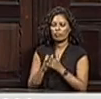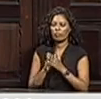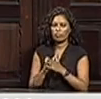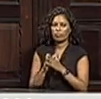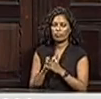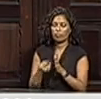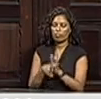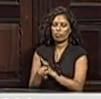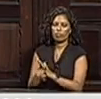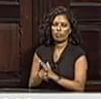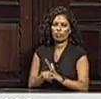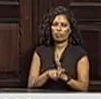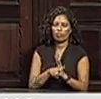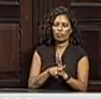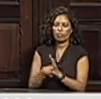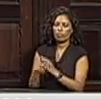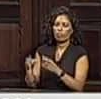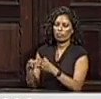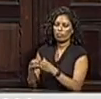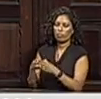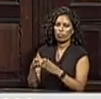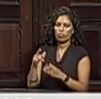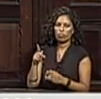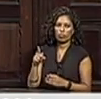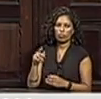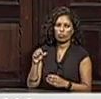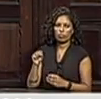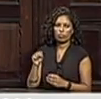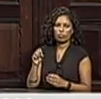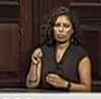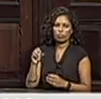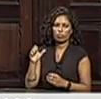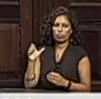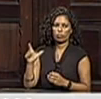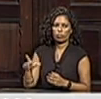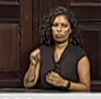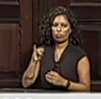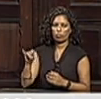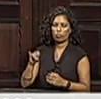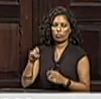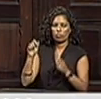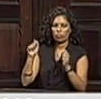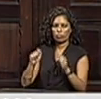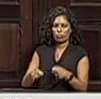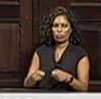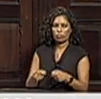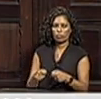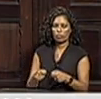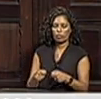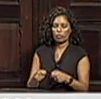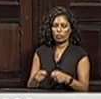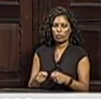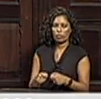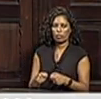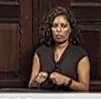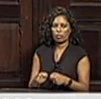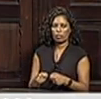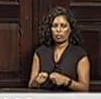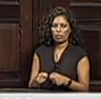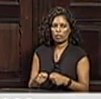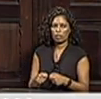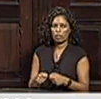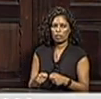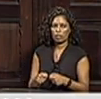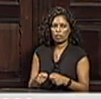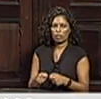à bancada do PSOL, ante a possibilidade de técnicos de outras categorias estarem numa